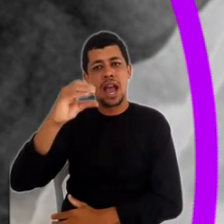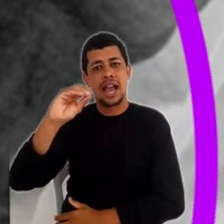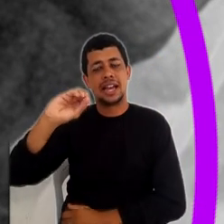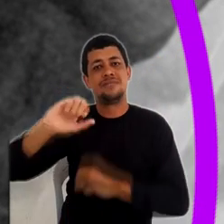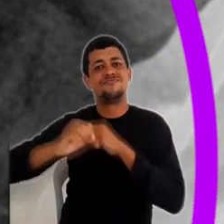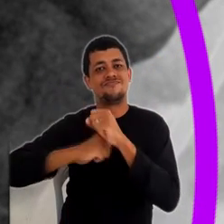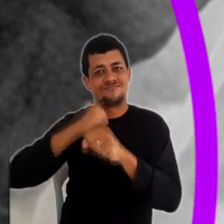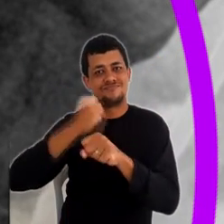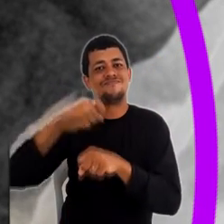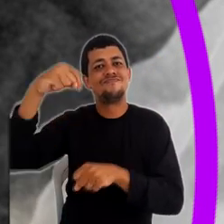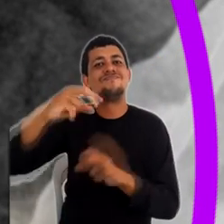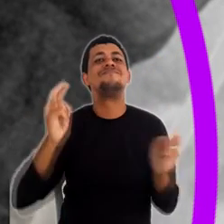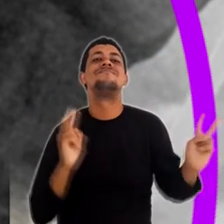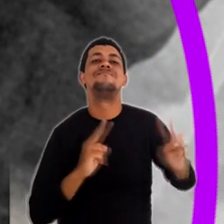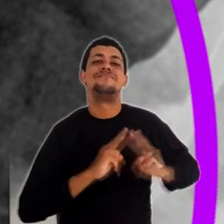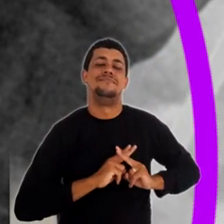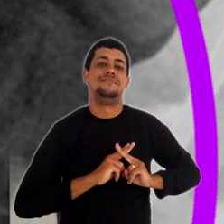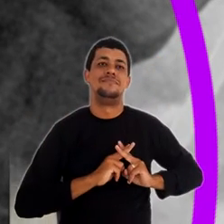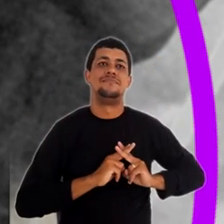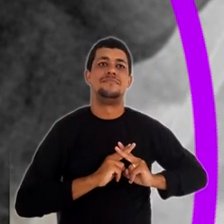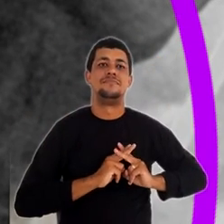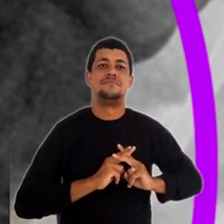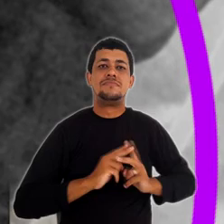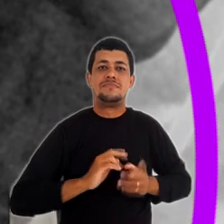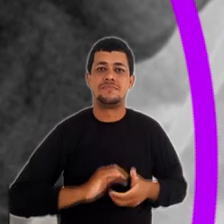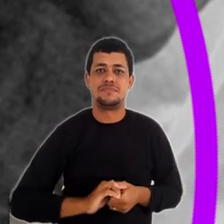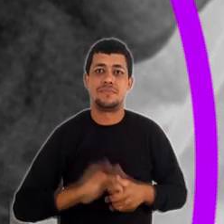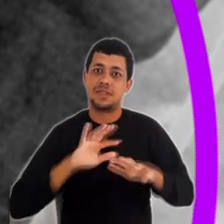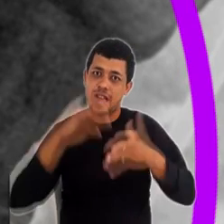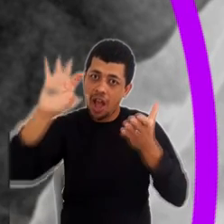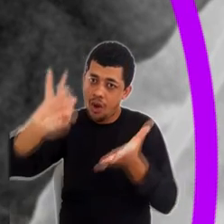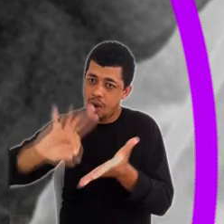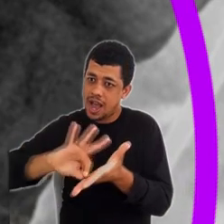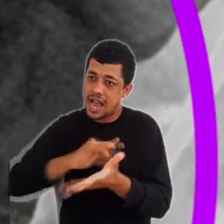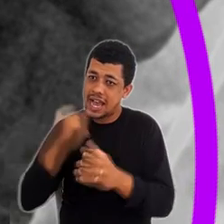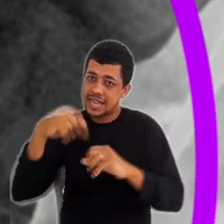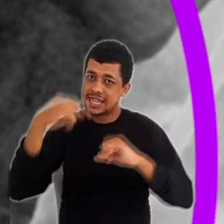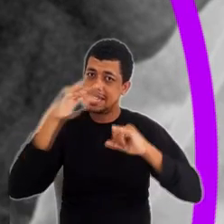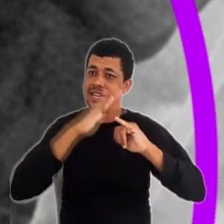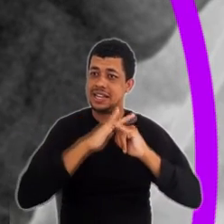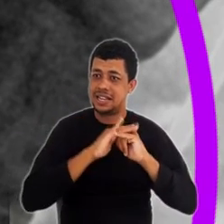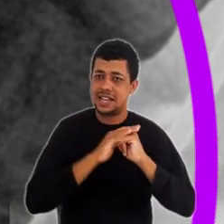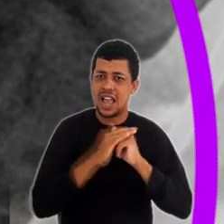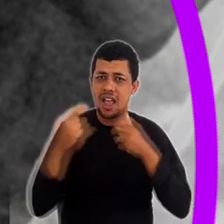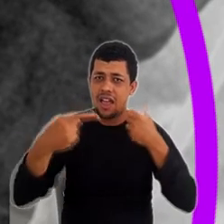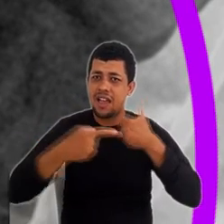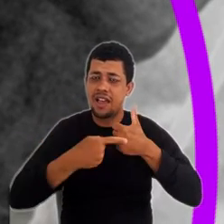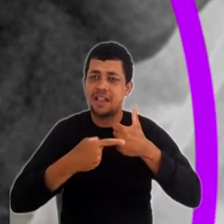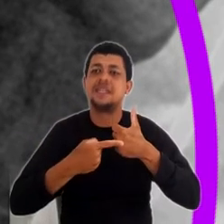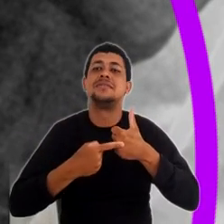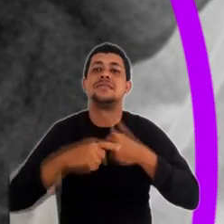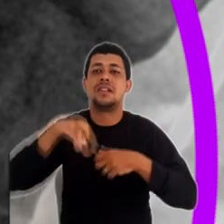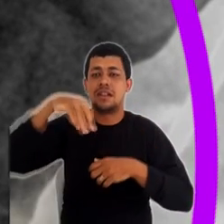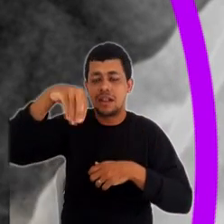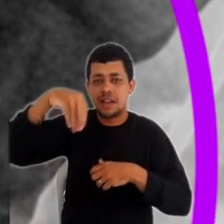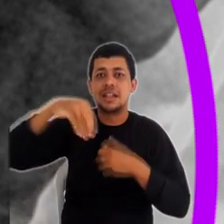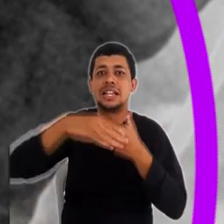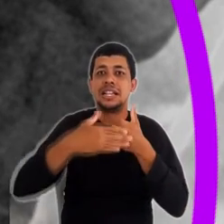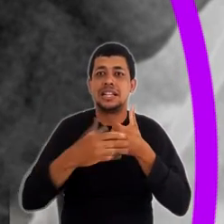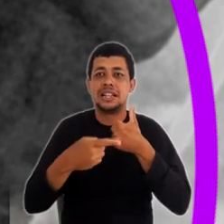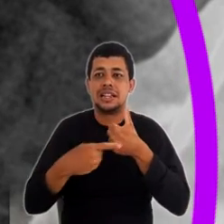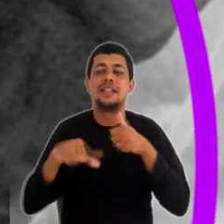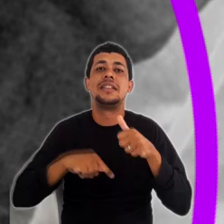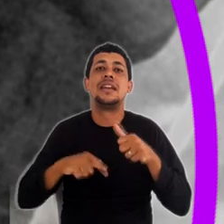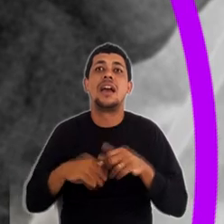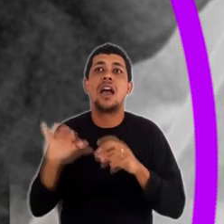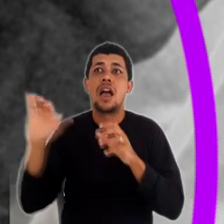anos da nossa Universidade Federal. Então, se inscrevam no canal, ativem o sininho para receberem as notícias